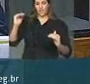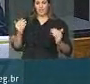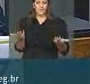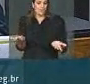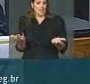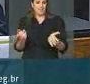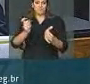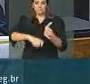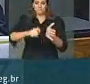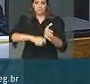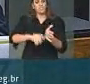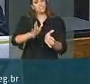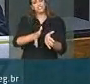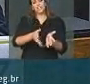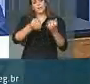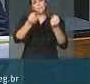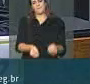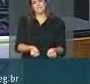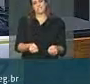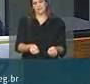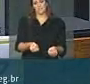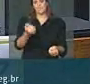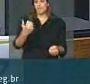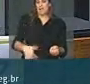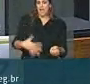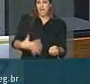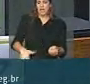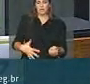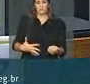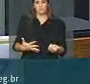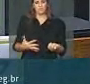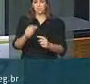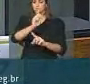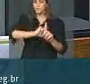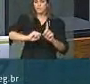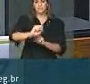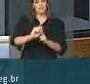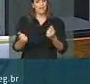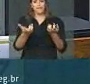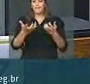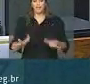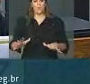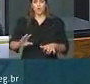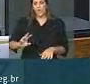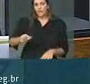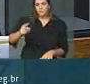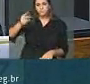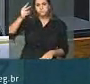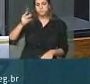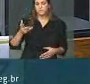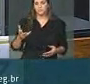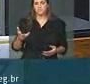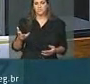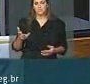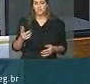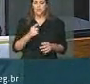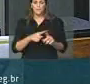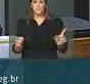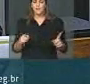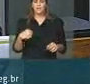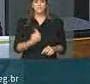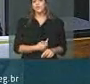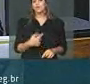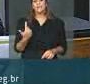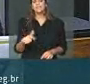inaceitável, a sociedade não admite aumento. Como nós não conseguimos produzir